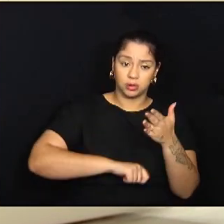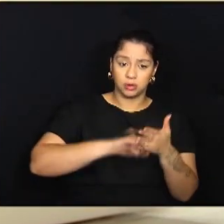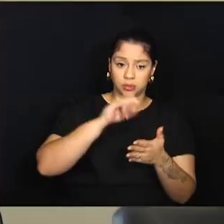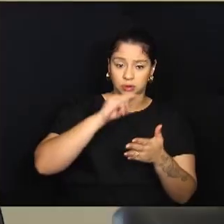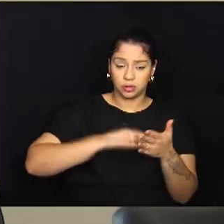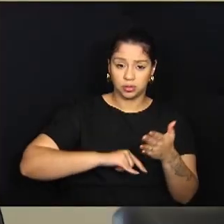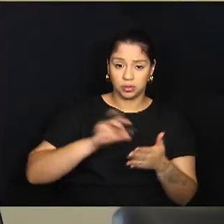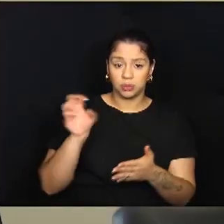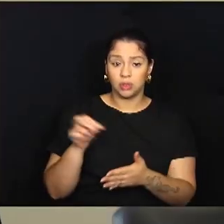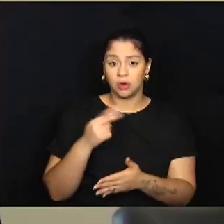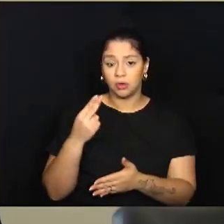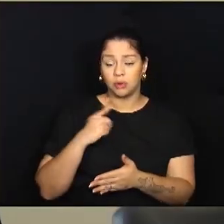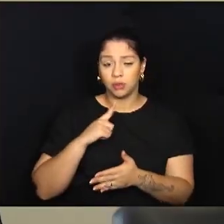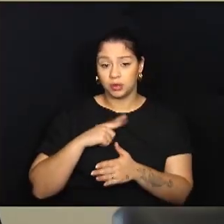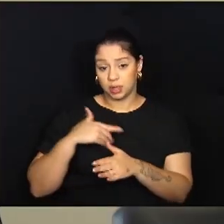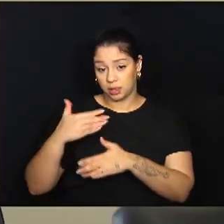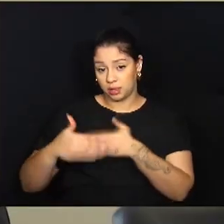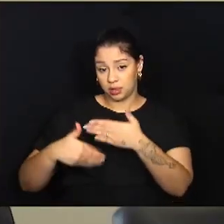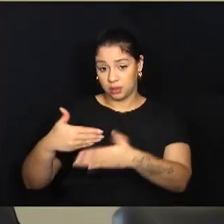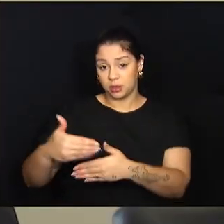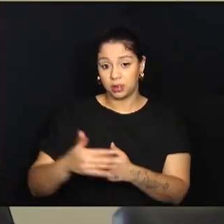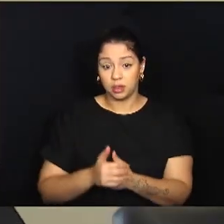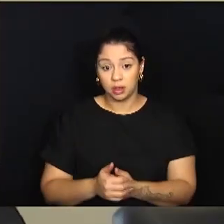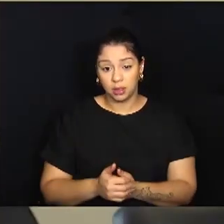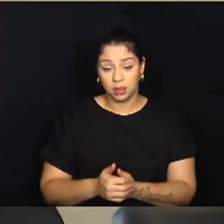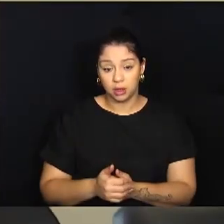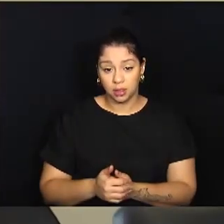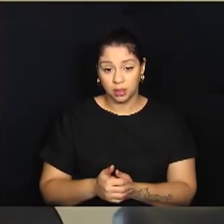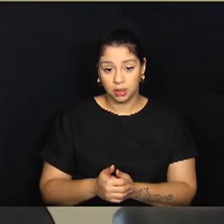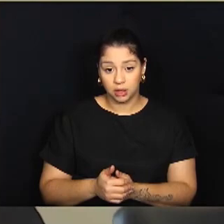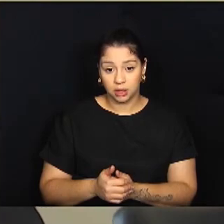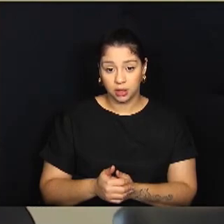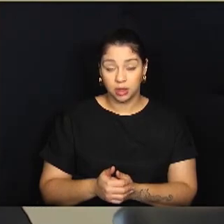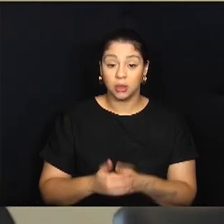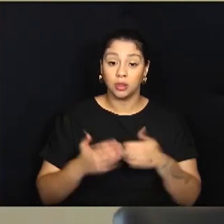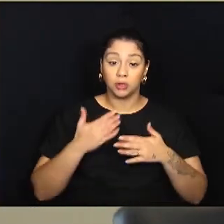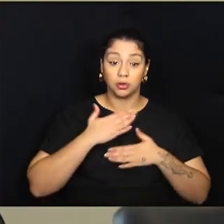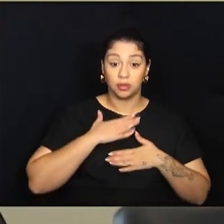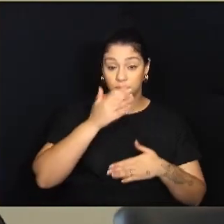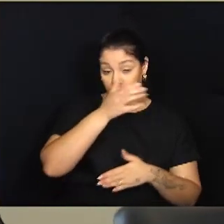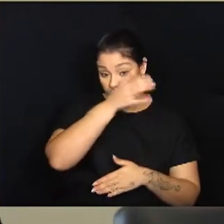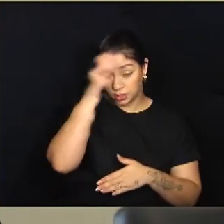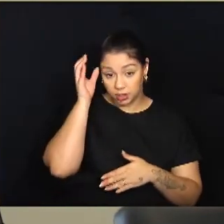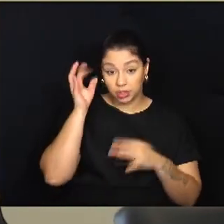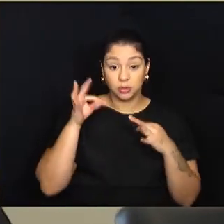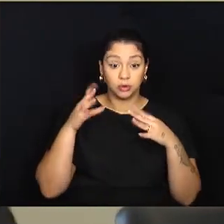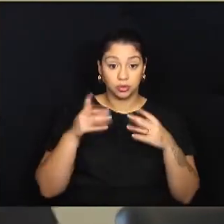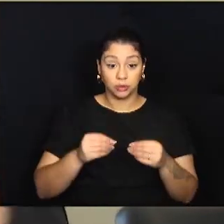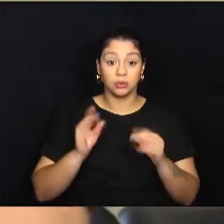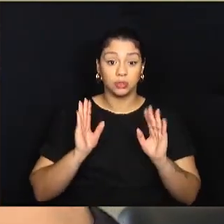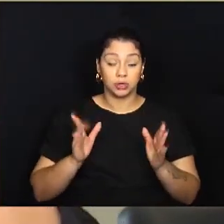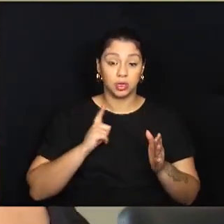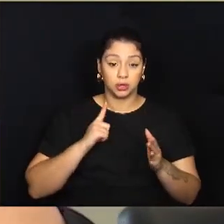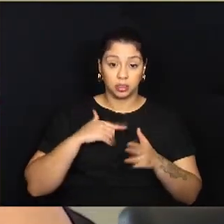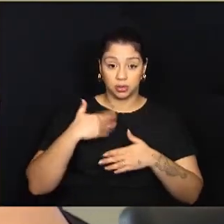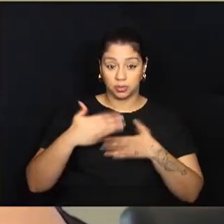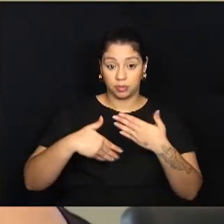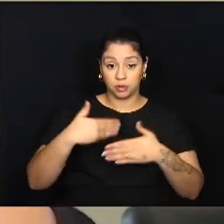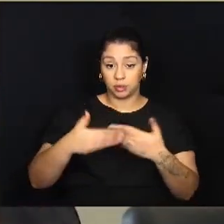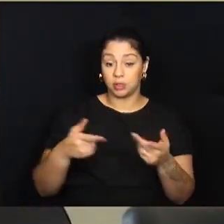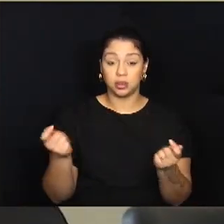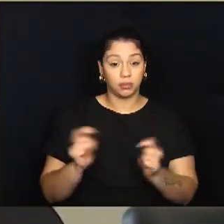com o processo em andamento. Os meus clientes, graças a Deus, todos que já estão com o processo em andamento, não precisam